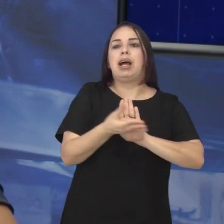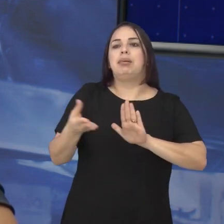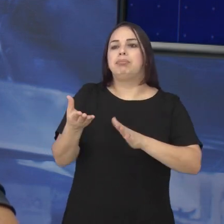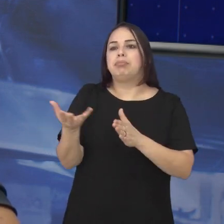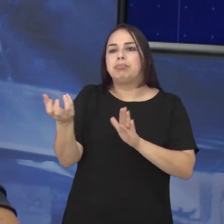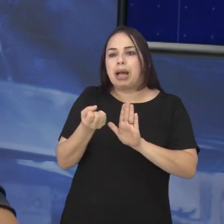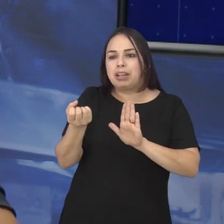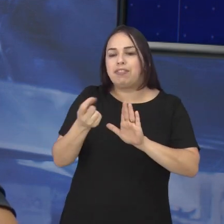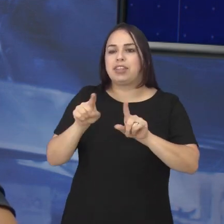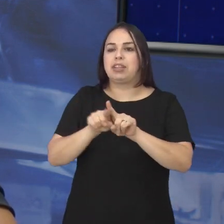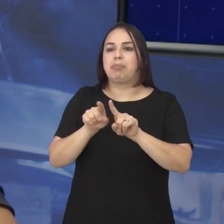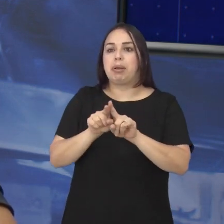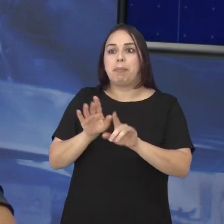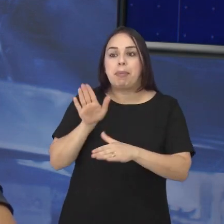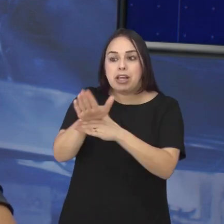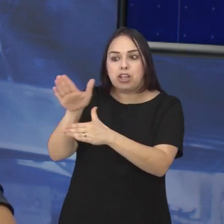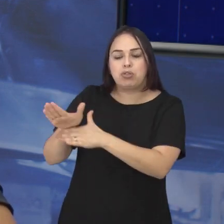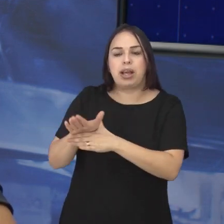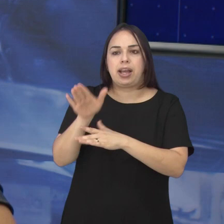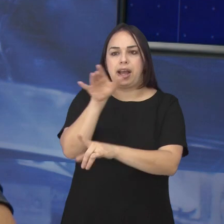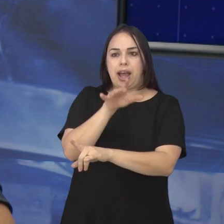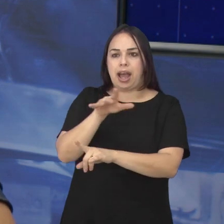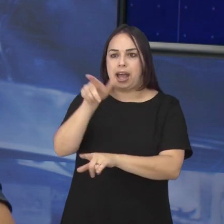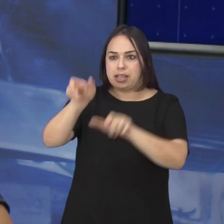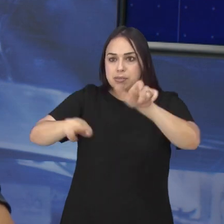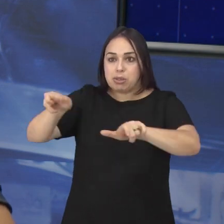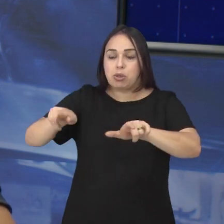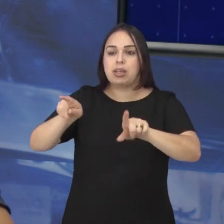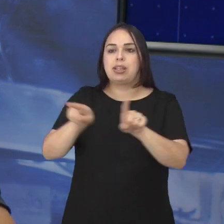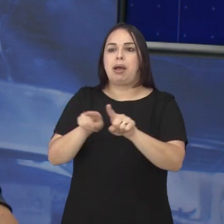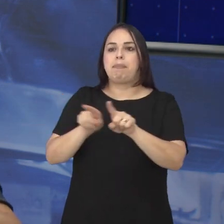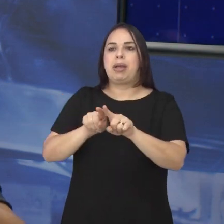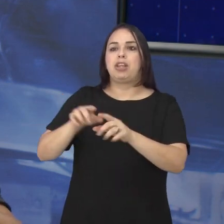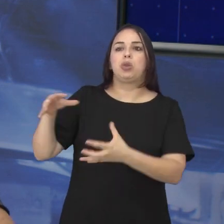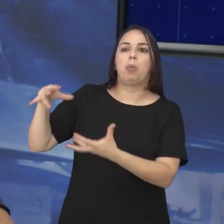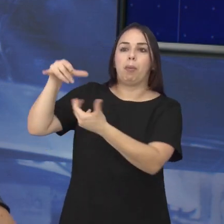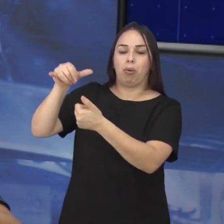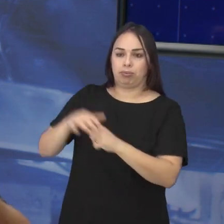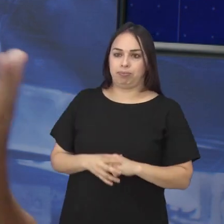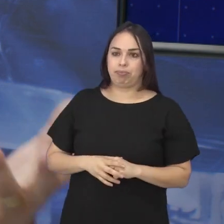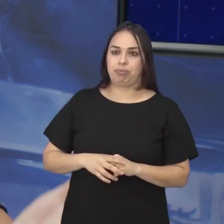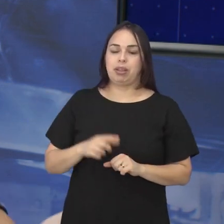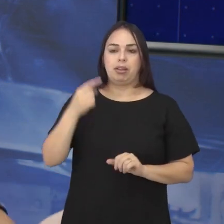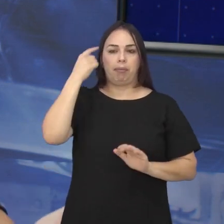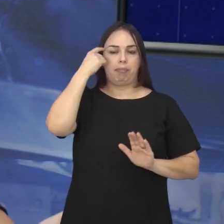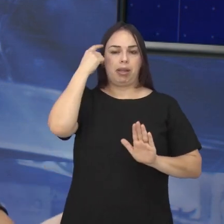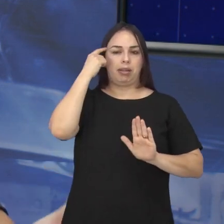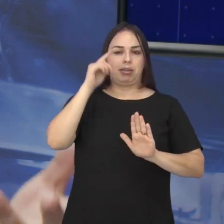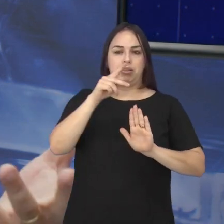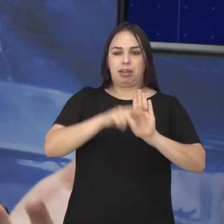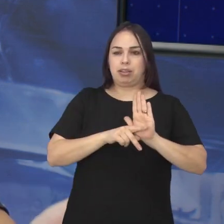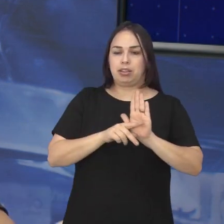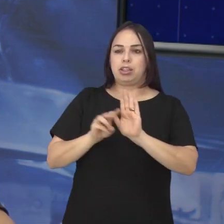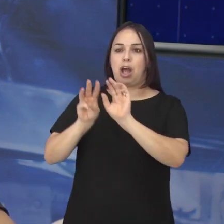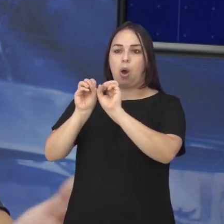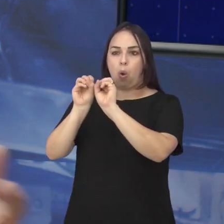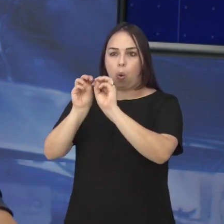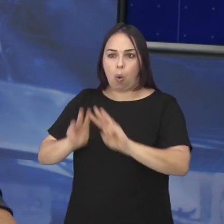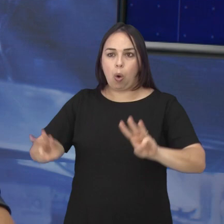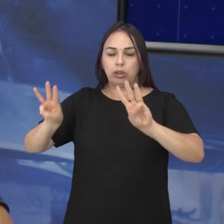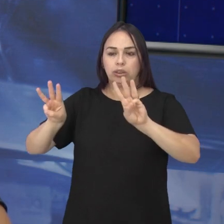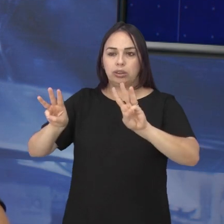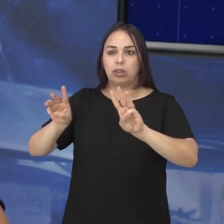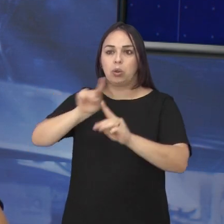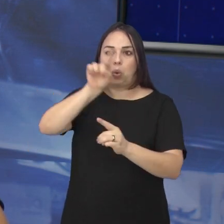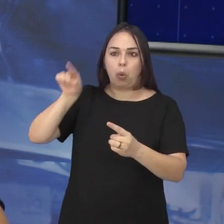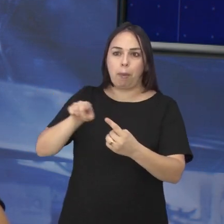benefício para as pessoas e para o planeta. Então a gente se baseia muito nos objetivos para o desenvolvimento sustentável da ONU, e sendo